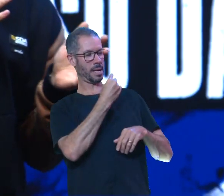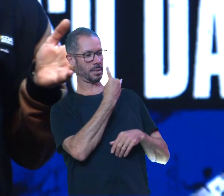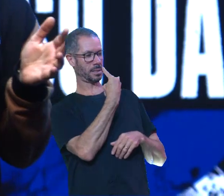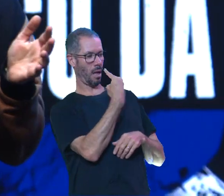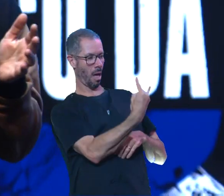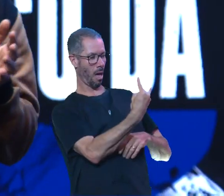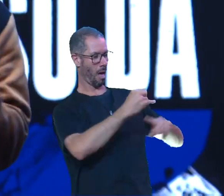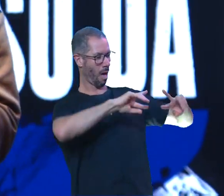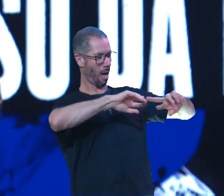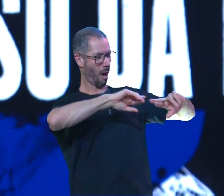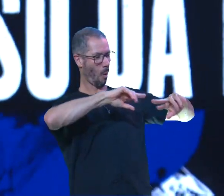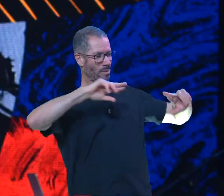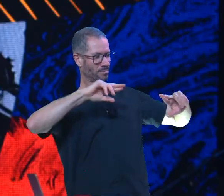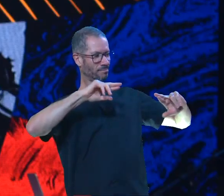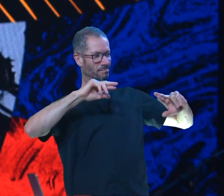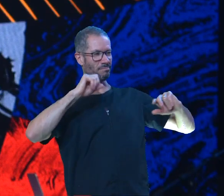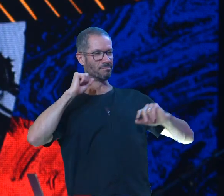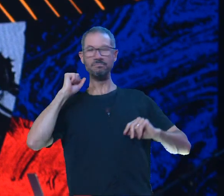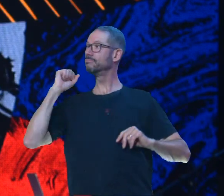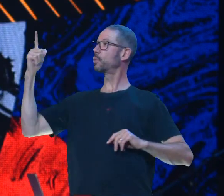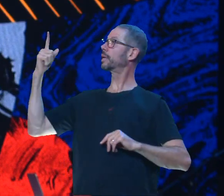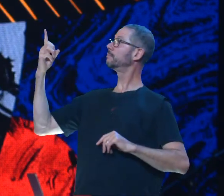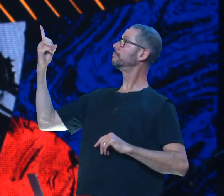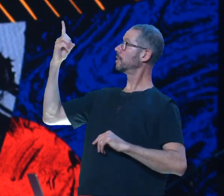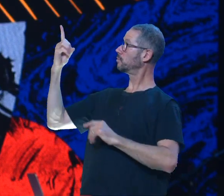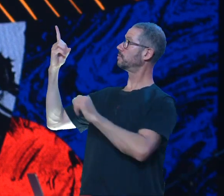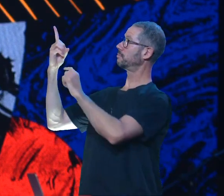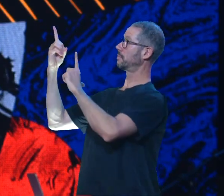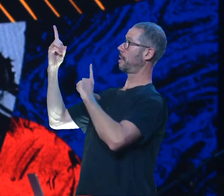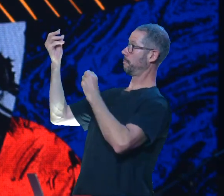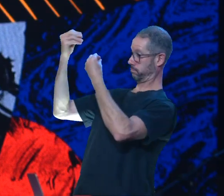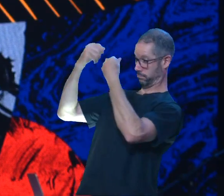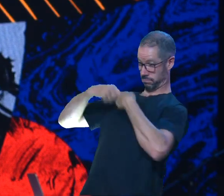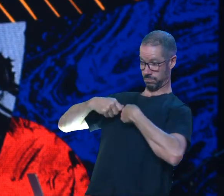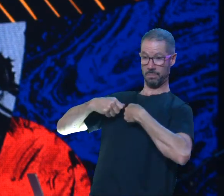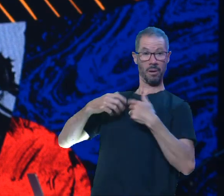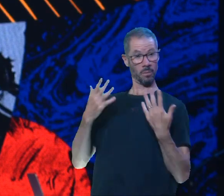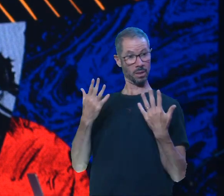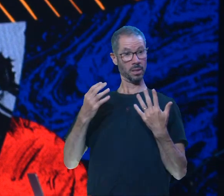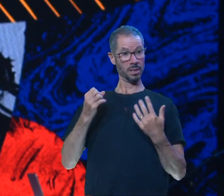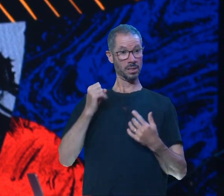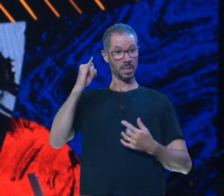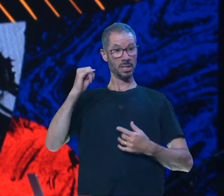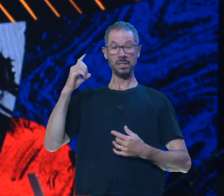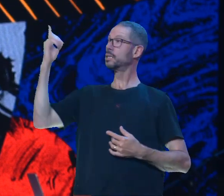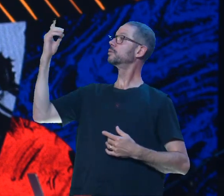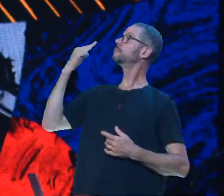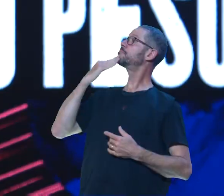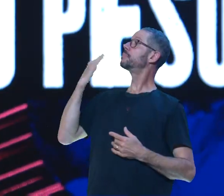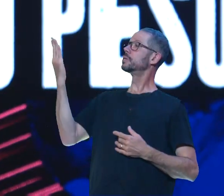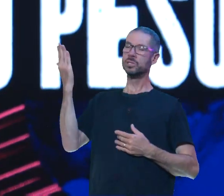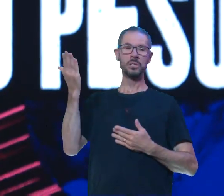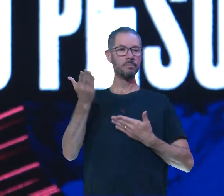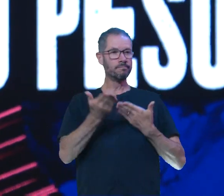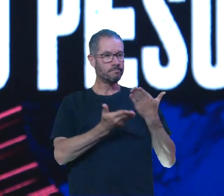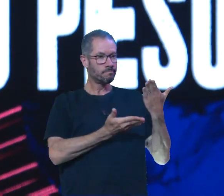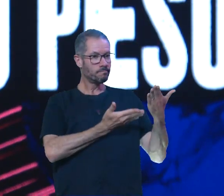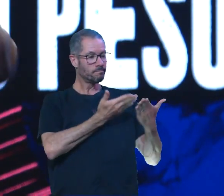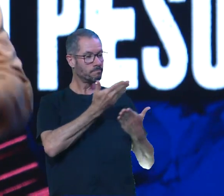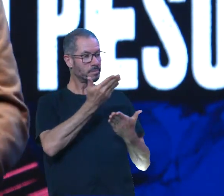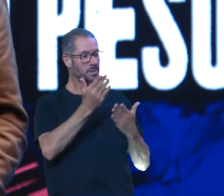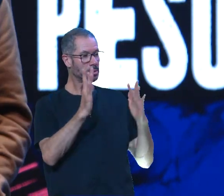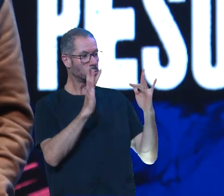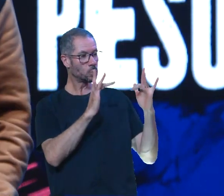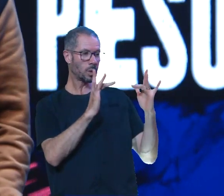estas coisas do que aquilo que Deus tem para mim. Se Deus te pedisse um relacionamento para você